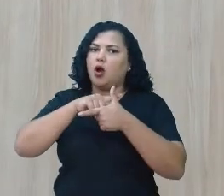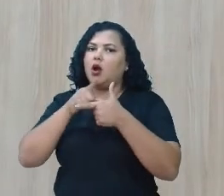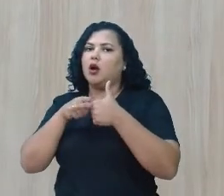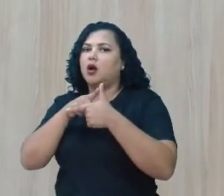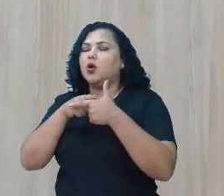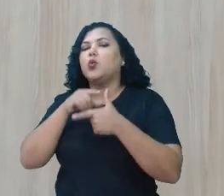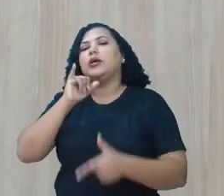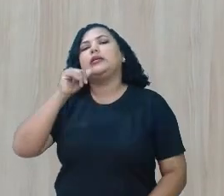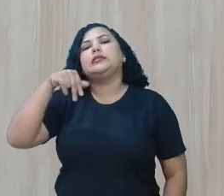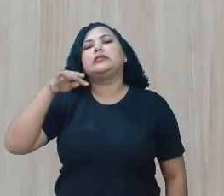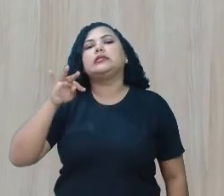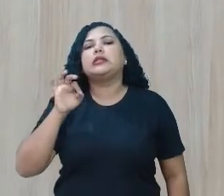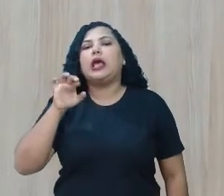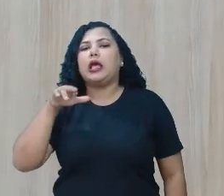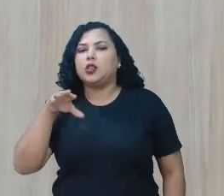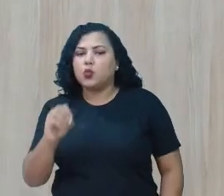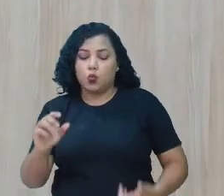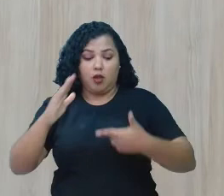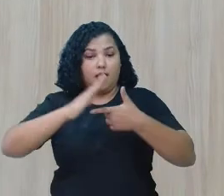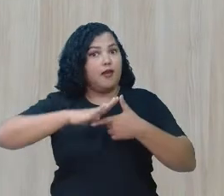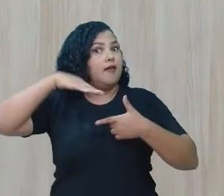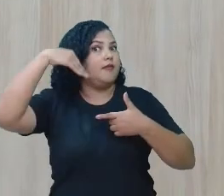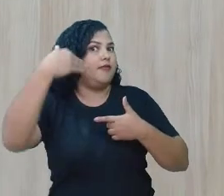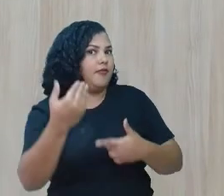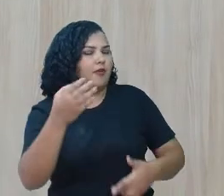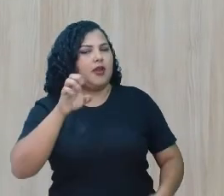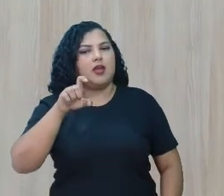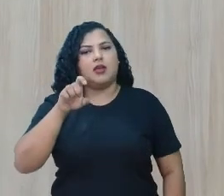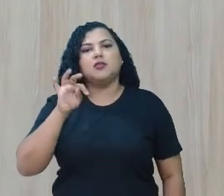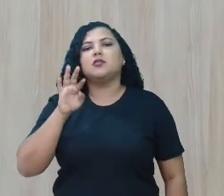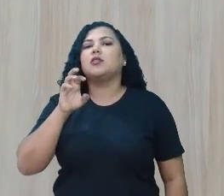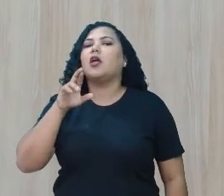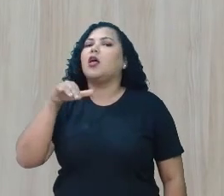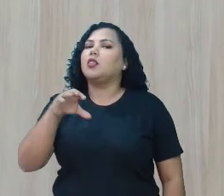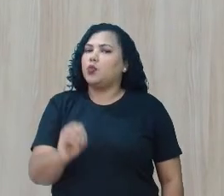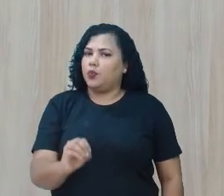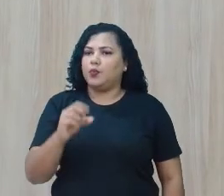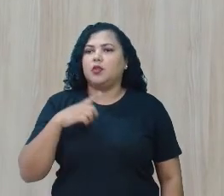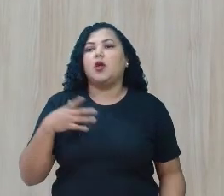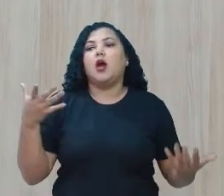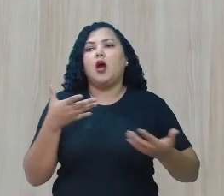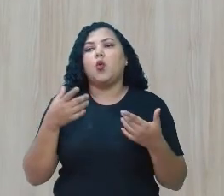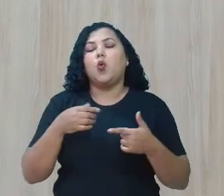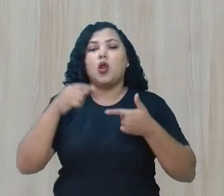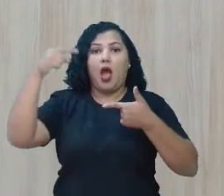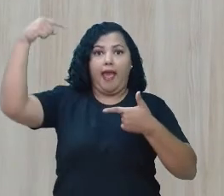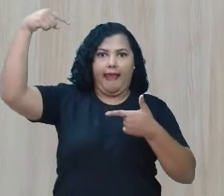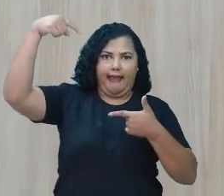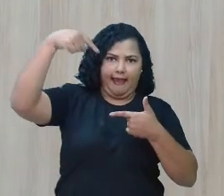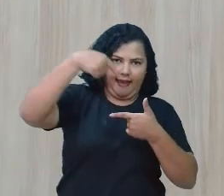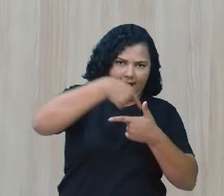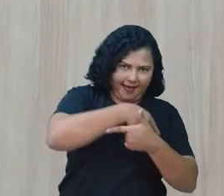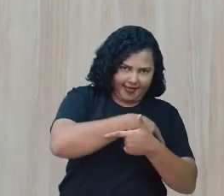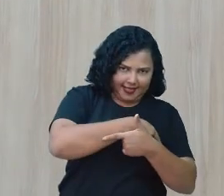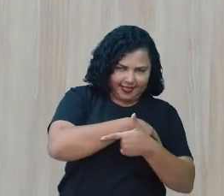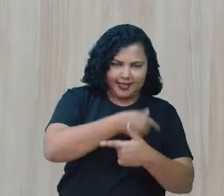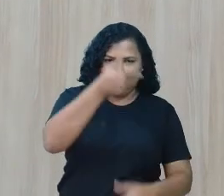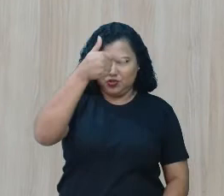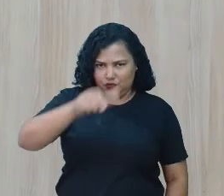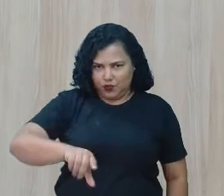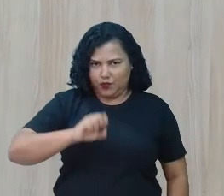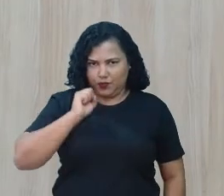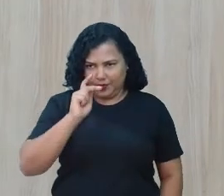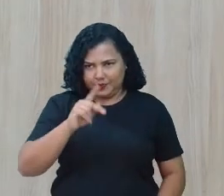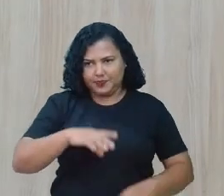fora são externos, tá bom? Vou traçar também a nossa retinha transversal,